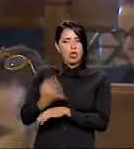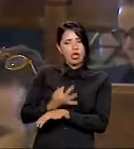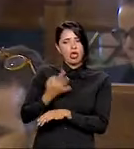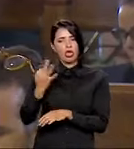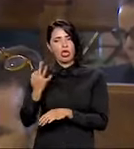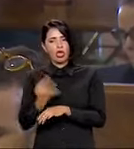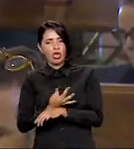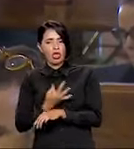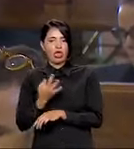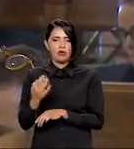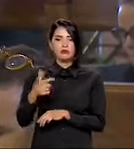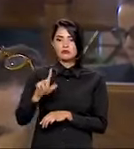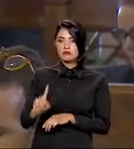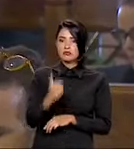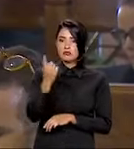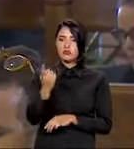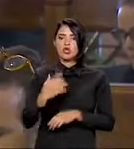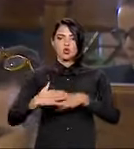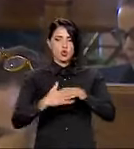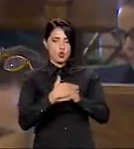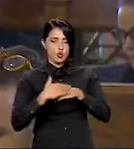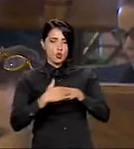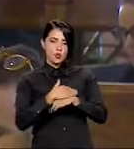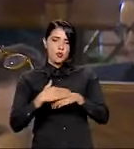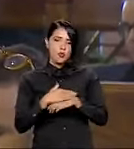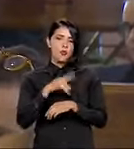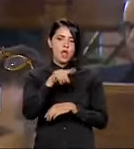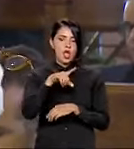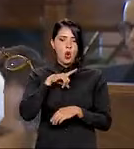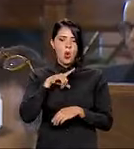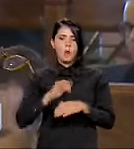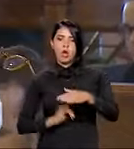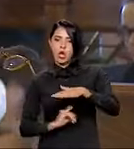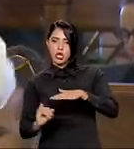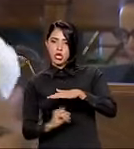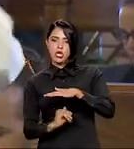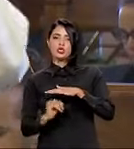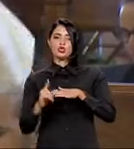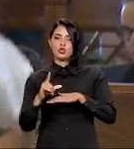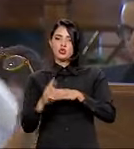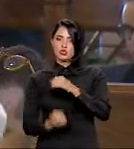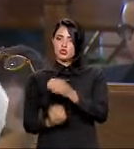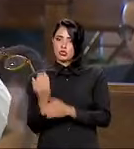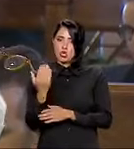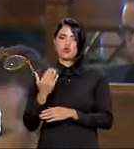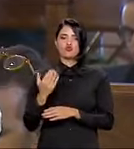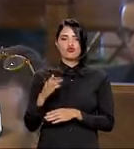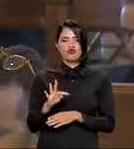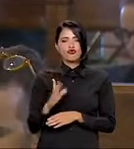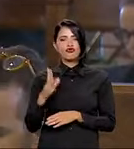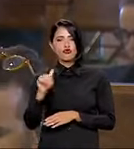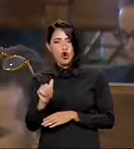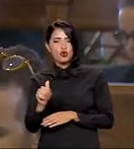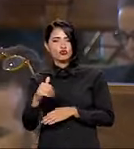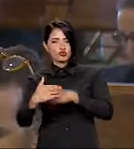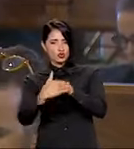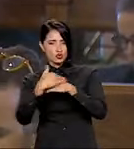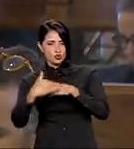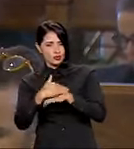resistências nessa primeira conversa a uma institucionalização de mais um fórum de conversa,